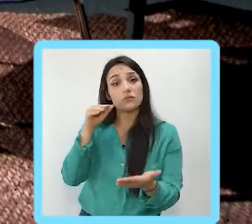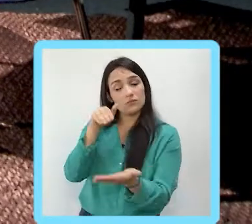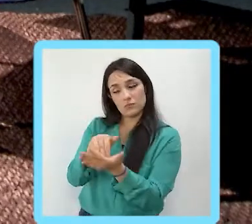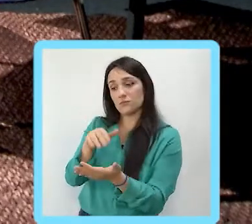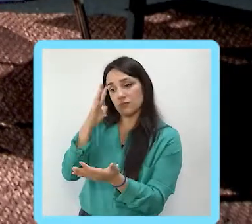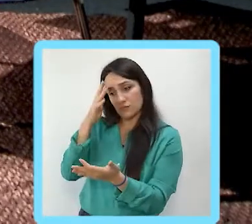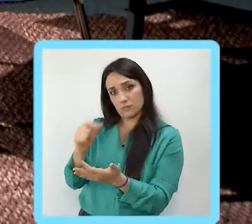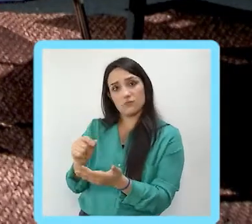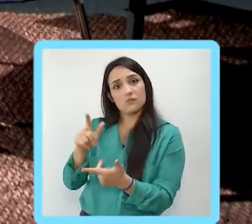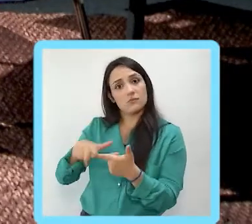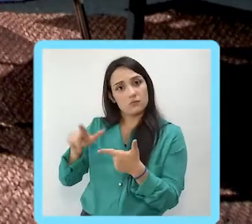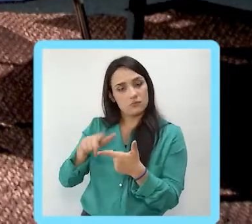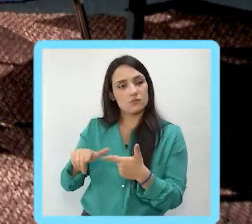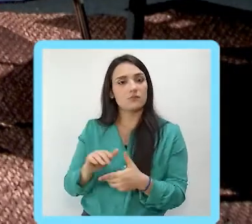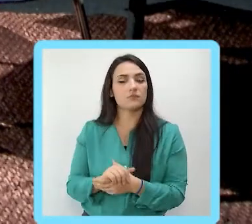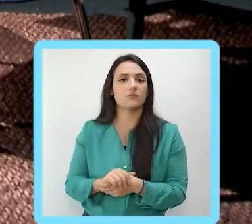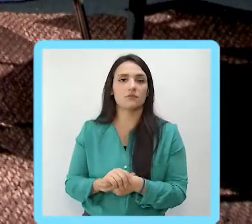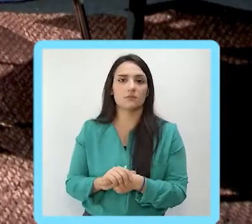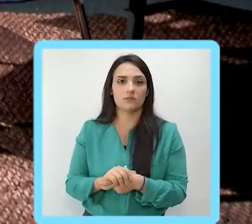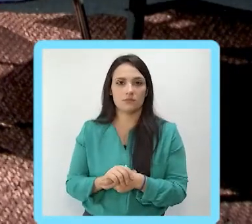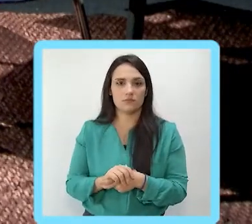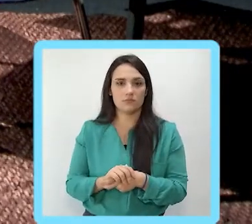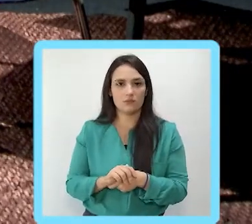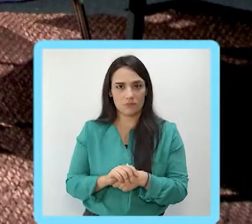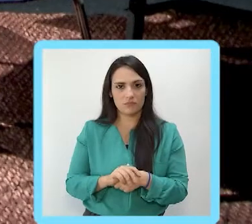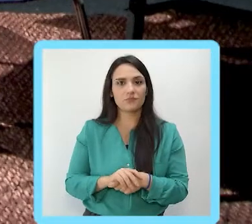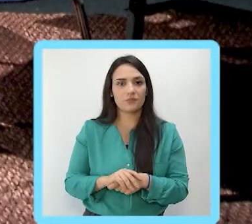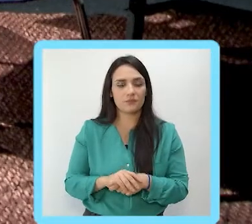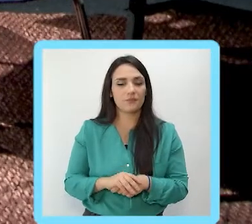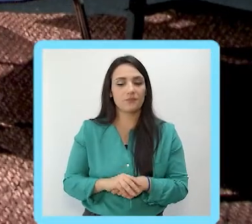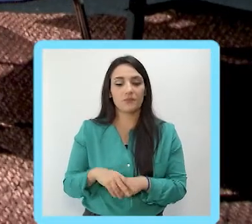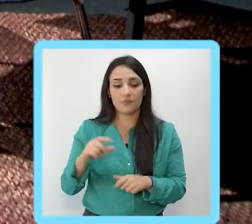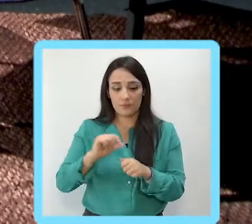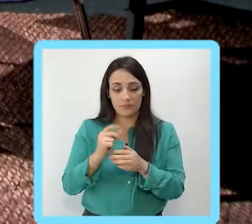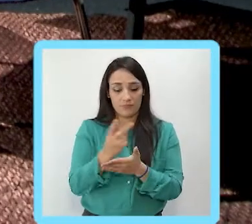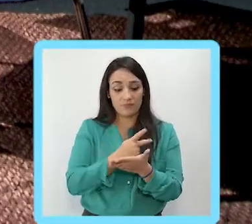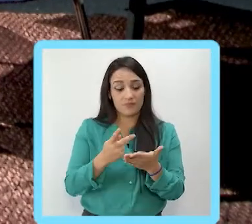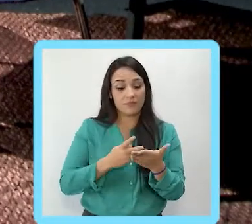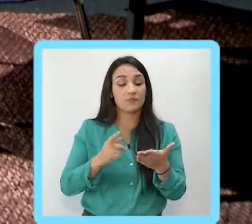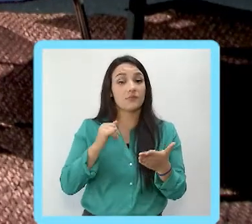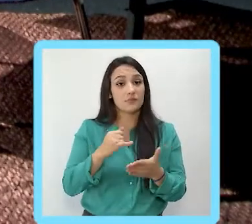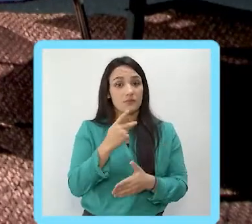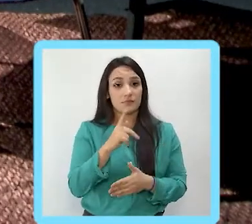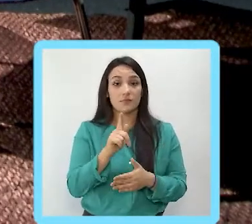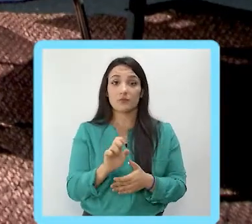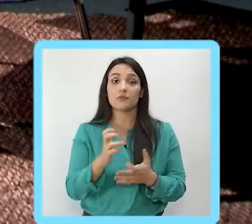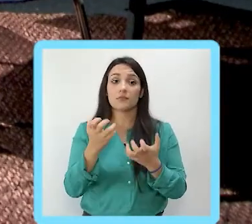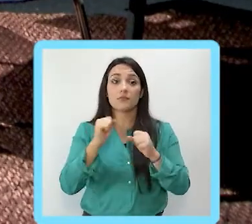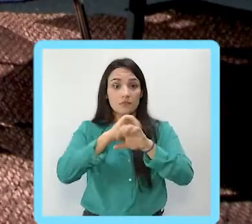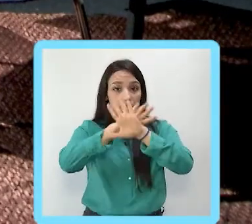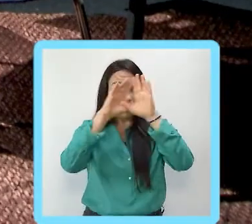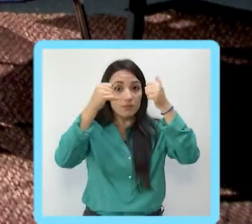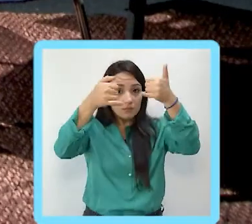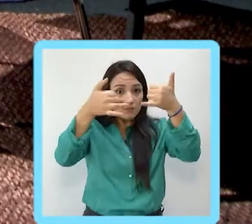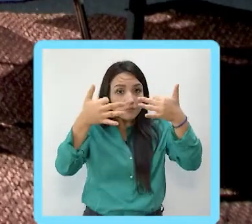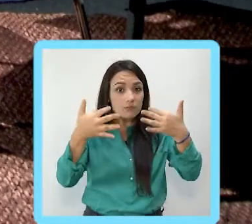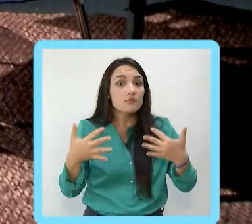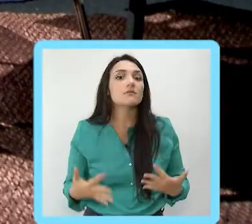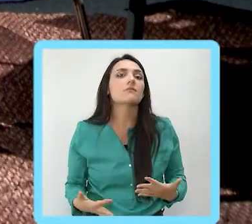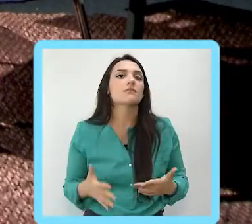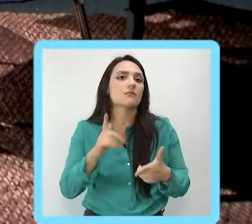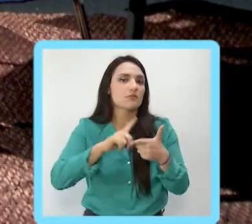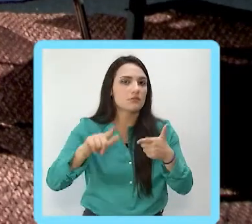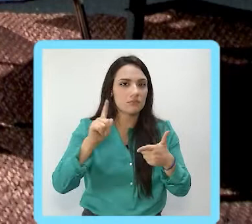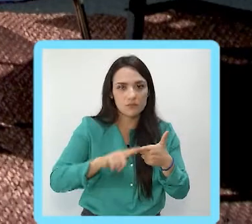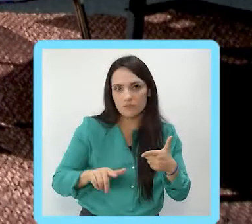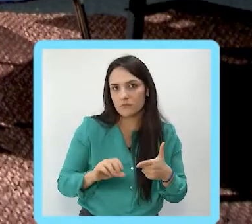para evitar a consulta que vai gerar o parecer. Então, o parecer é quando há necessidade da PGE esclarecer determinado assunto,